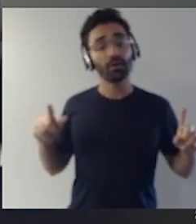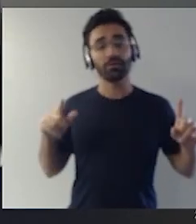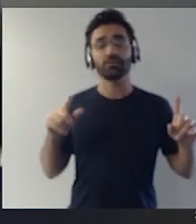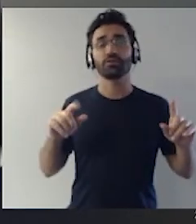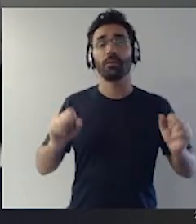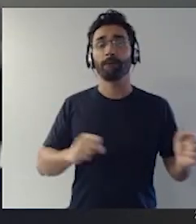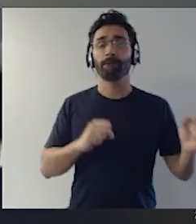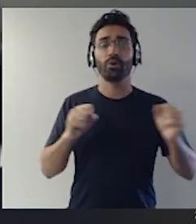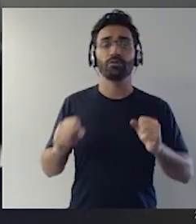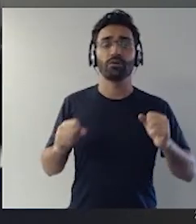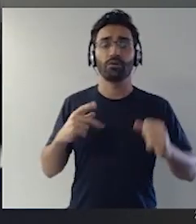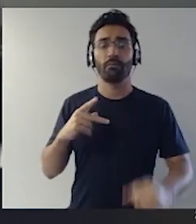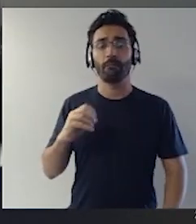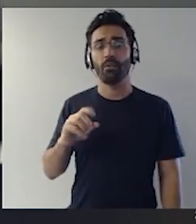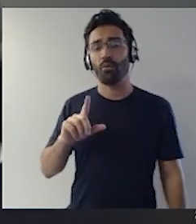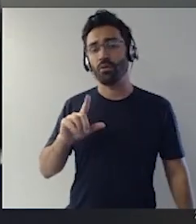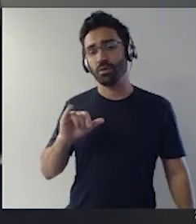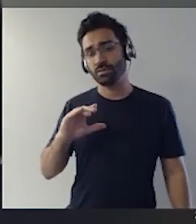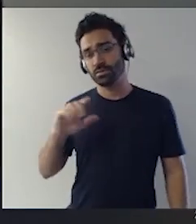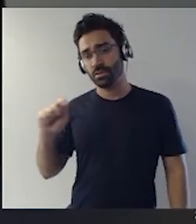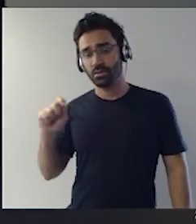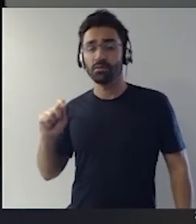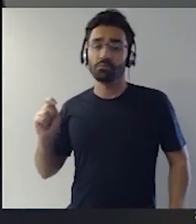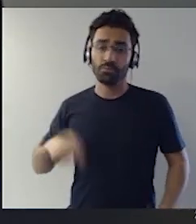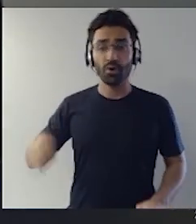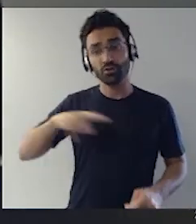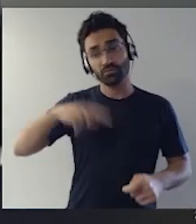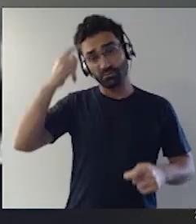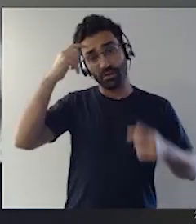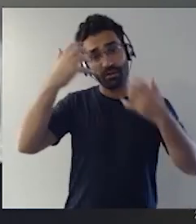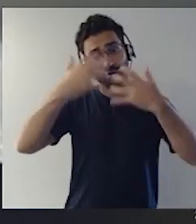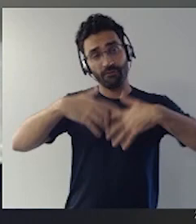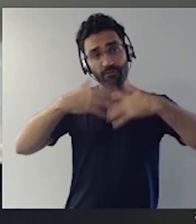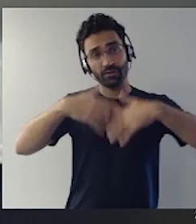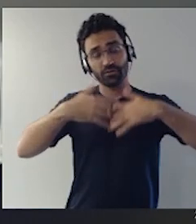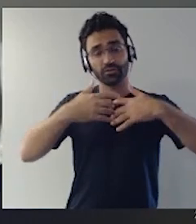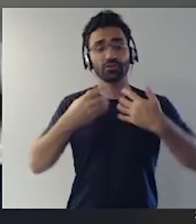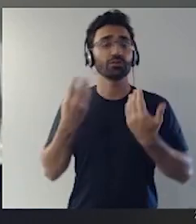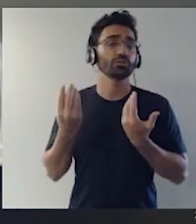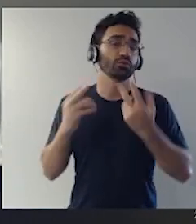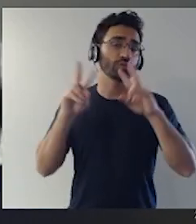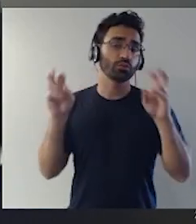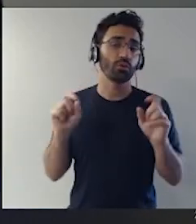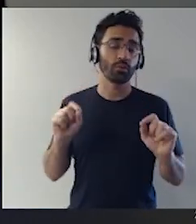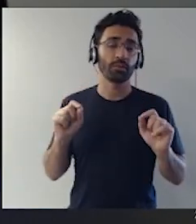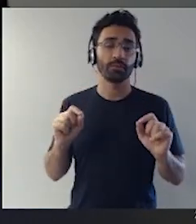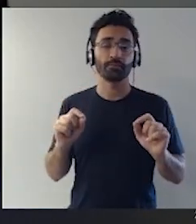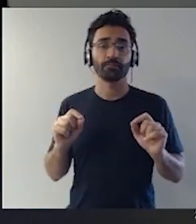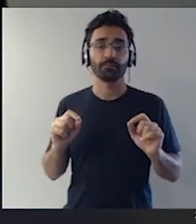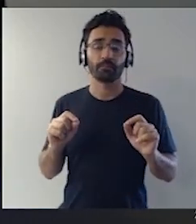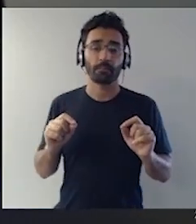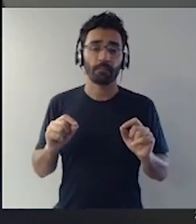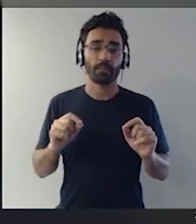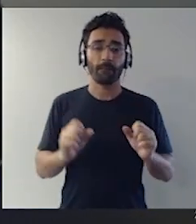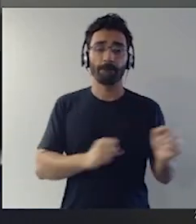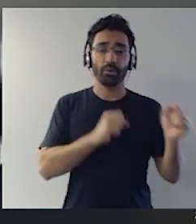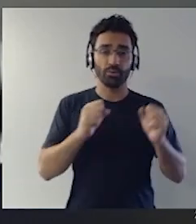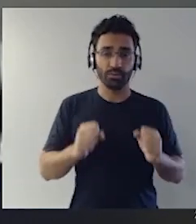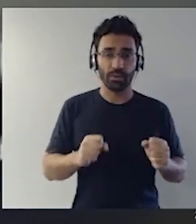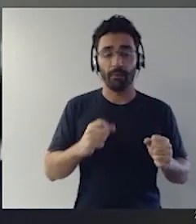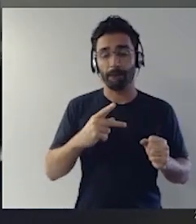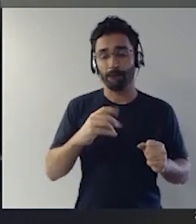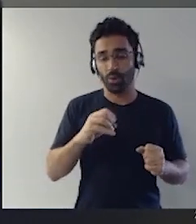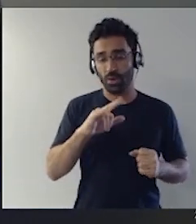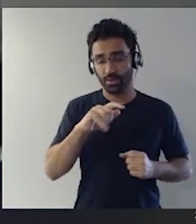polícia, nós talvez possamos refletir sobre uma aproximação do exercício do poder de polícia com o exercício do poder